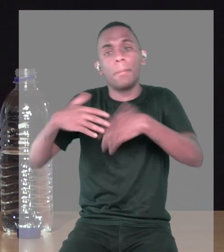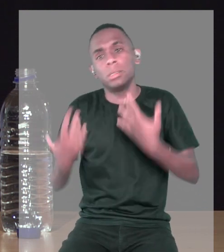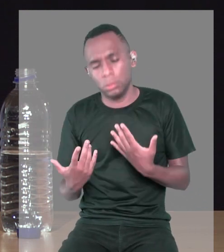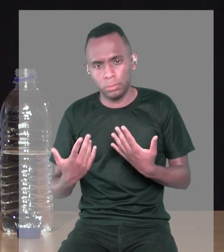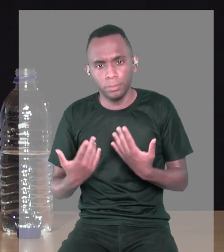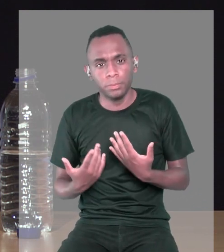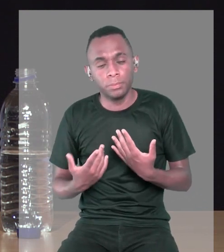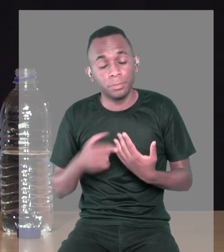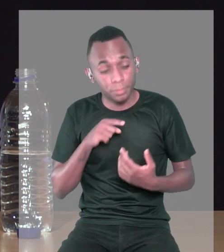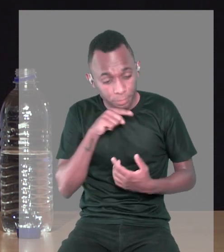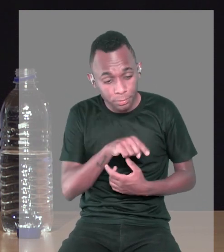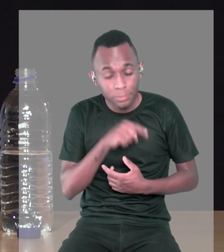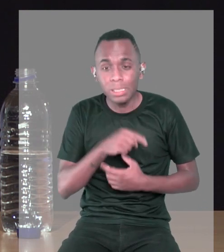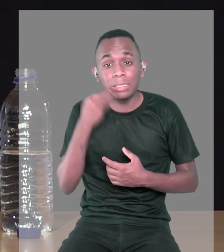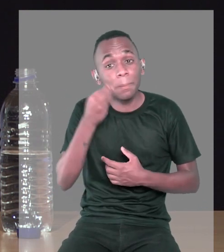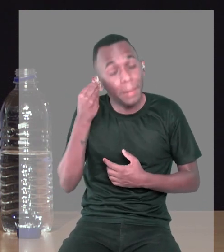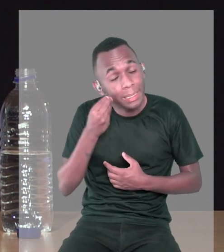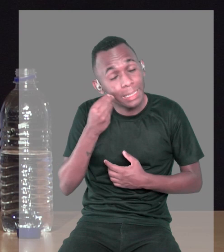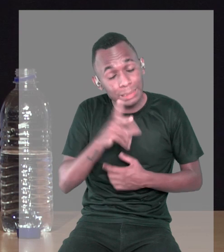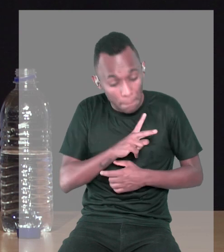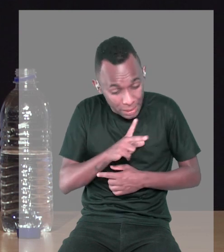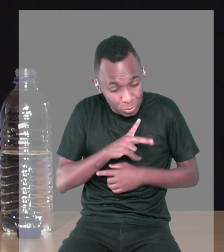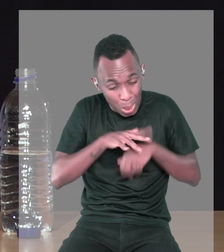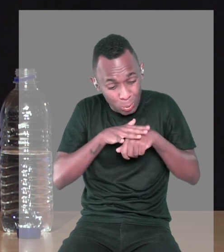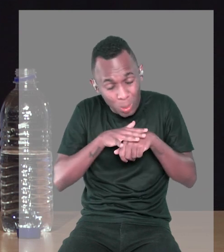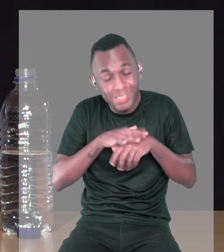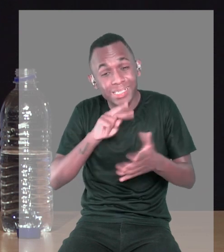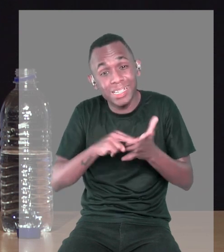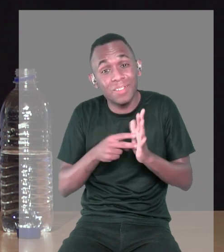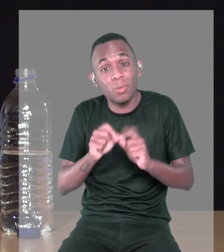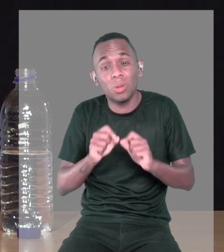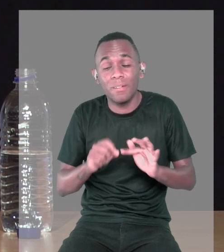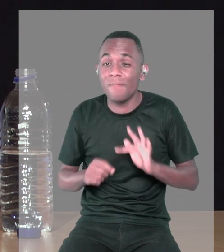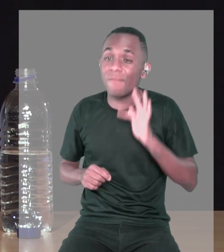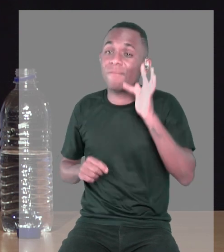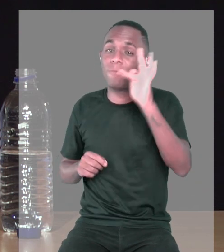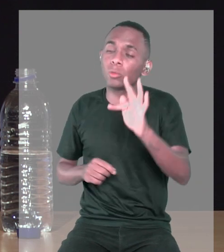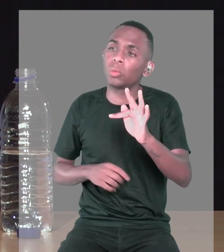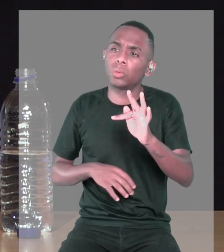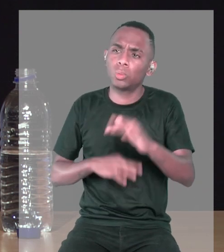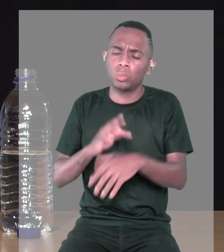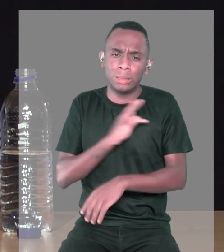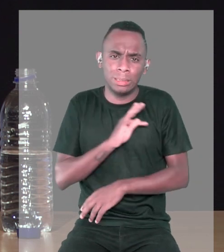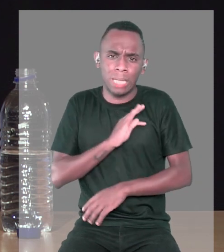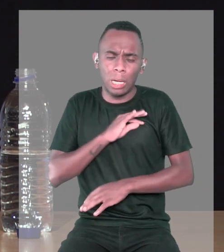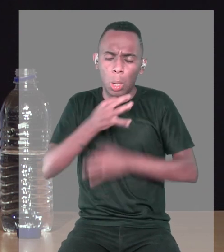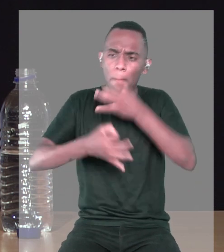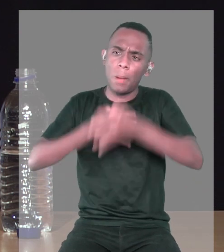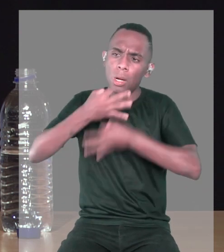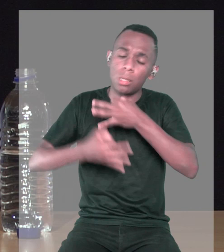seu. Nos termos de André, essa experiência pessoal com a doença os levaria a uma